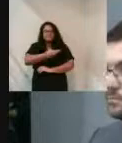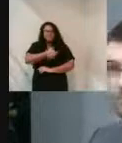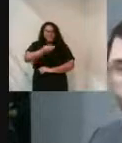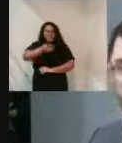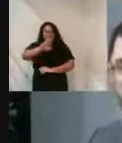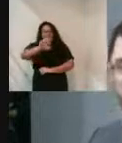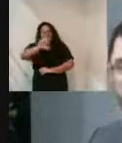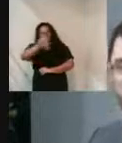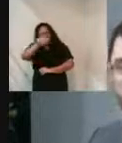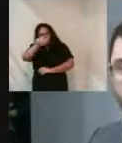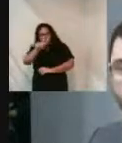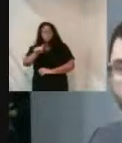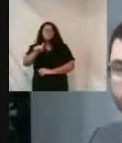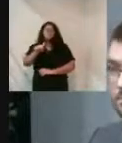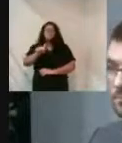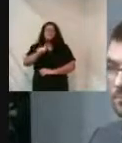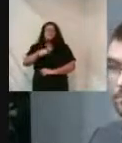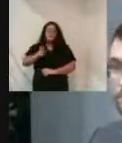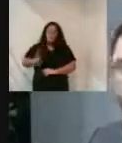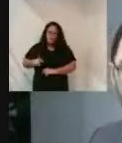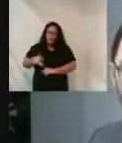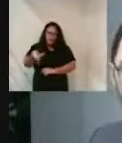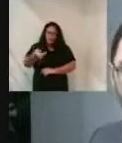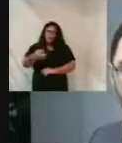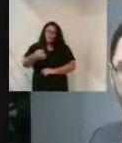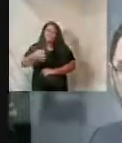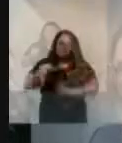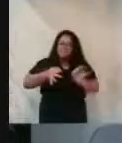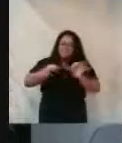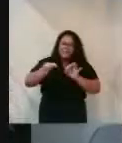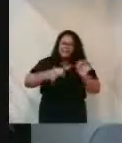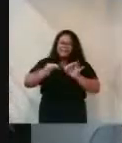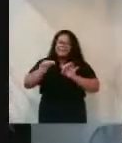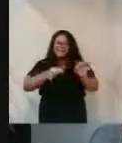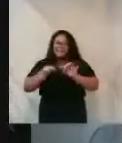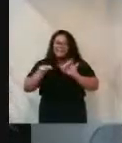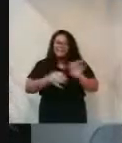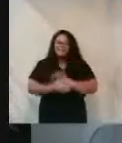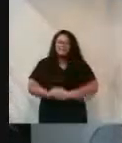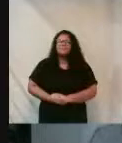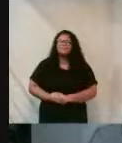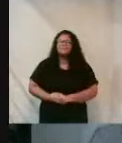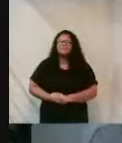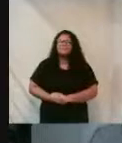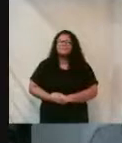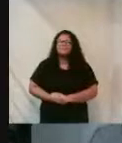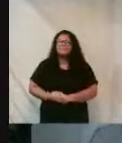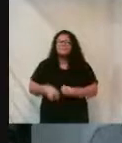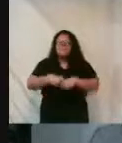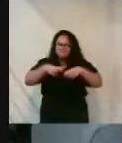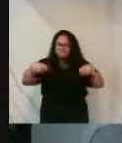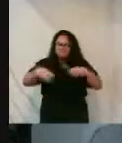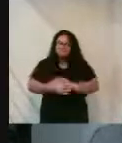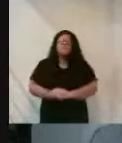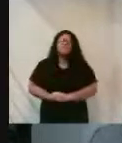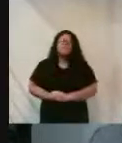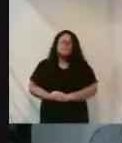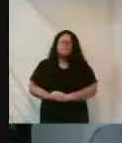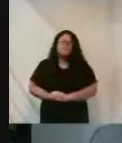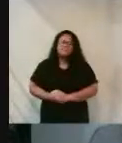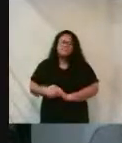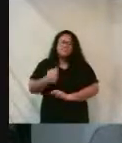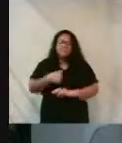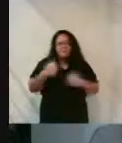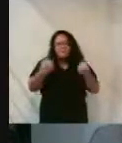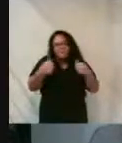mas retorno, mas para que não haja solução de continuidade dos trabalhos, eu passo a presidência da mesa para a colega, tá ok?